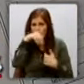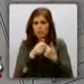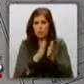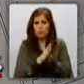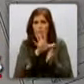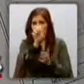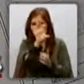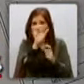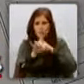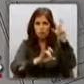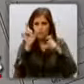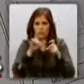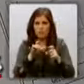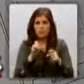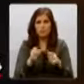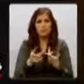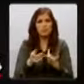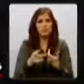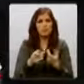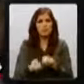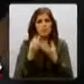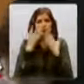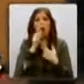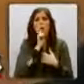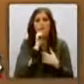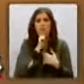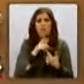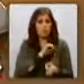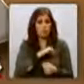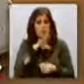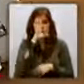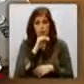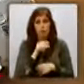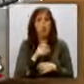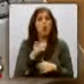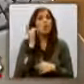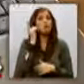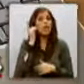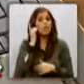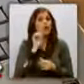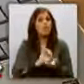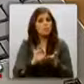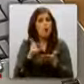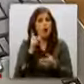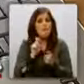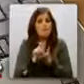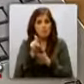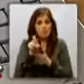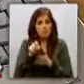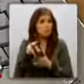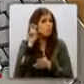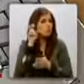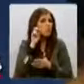tirar fotos e ativar o microfone sem o dono saber a um dos telemóveis têm enfrentado E então conseguimos ficar a